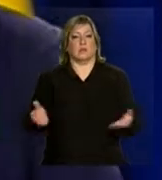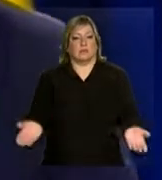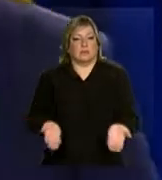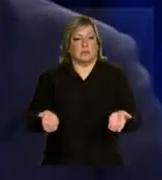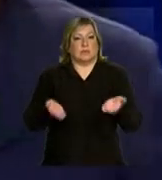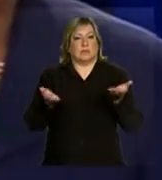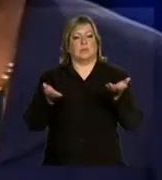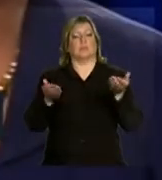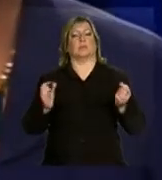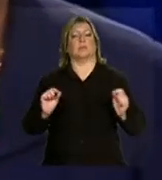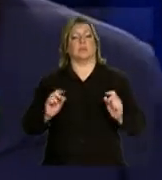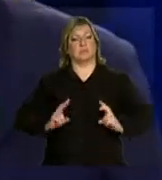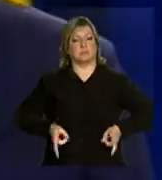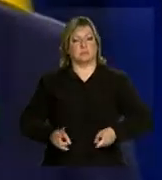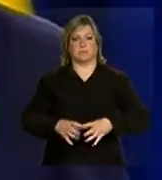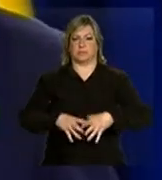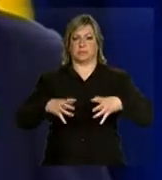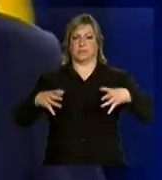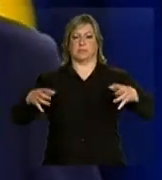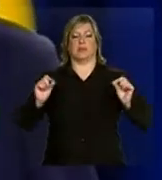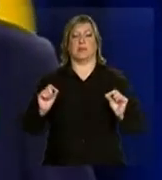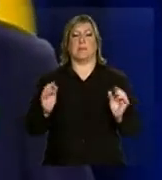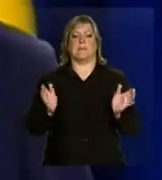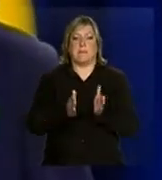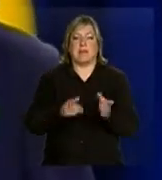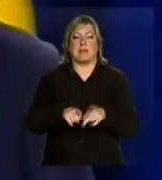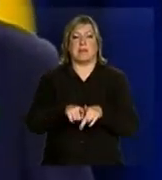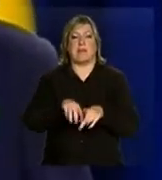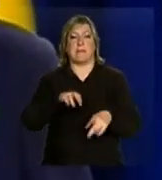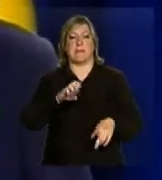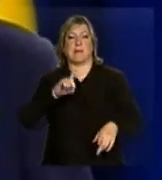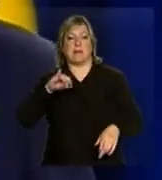crescente participação de pequenas e médias empresas